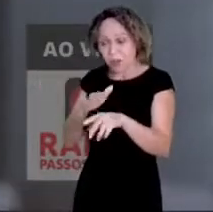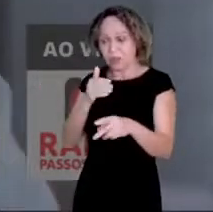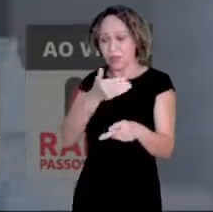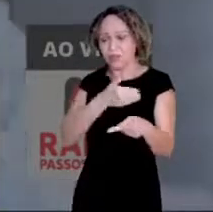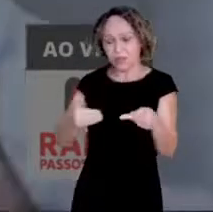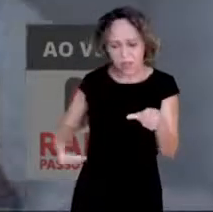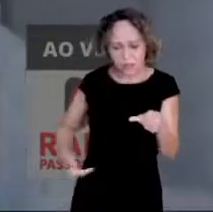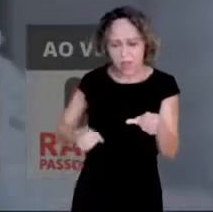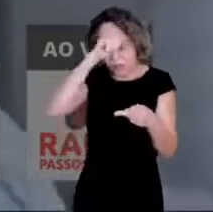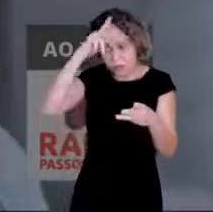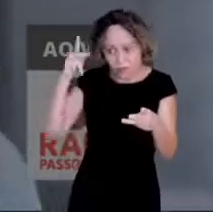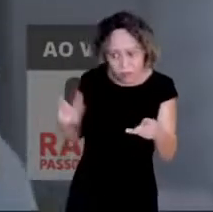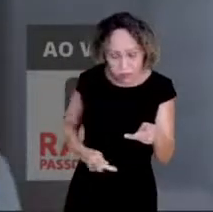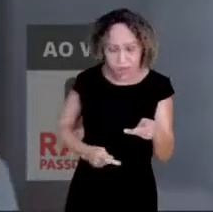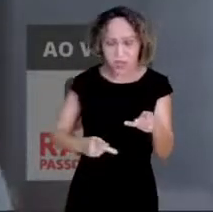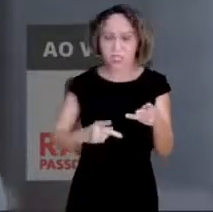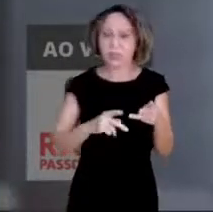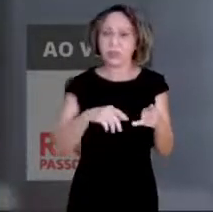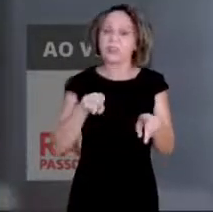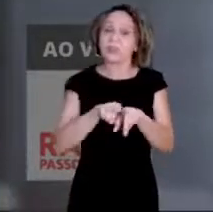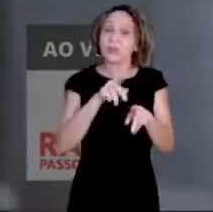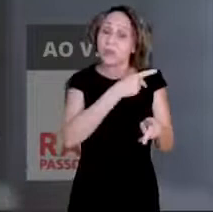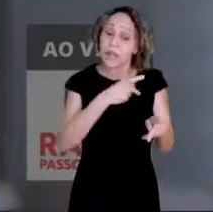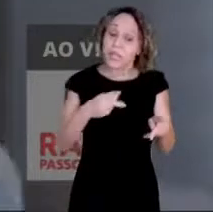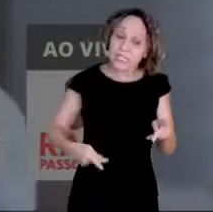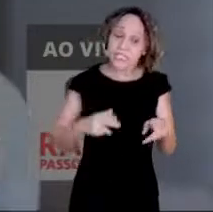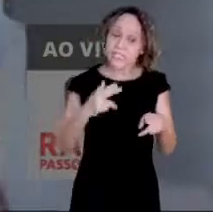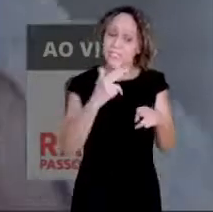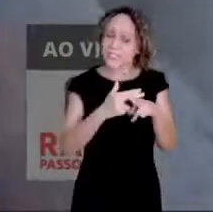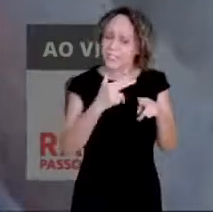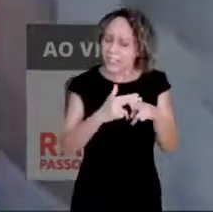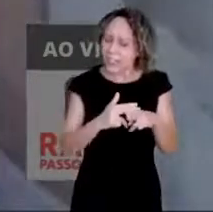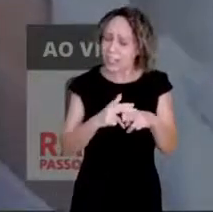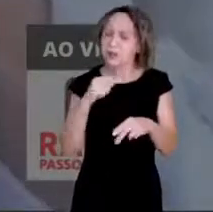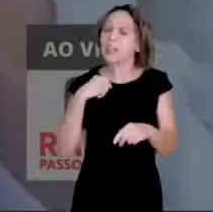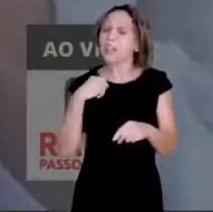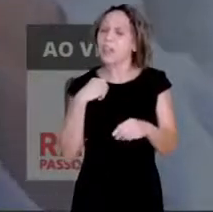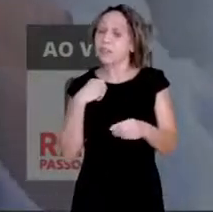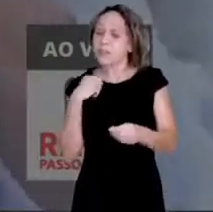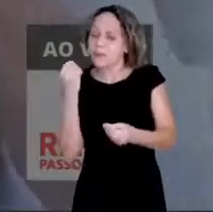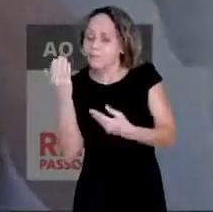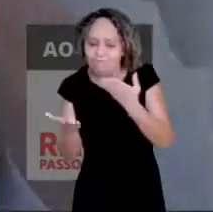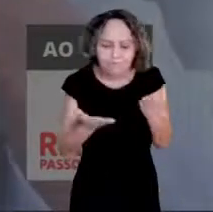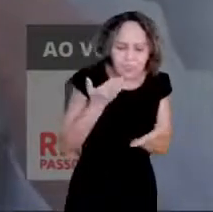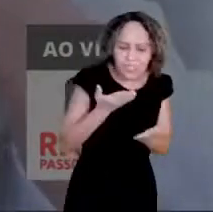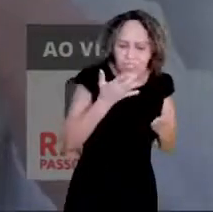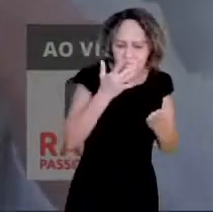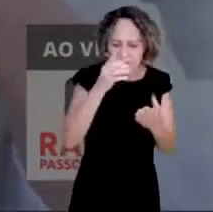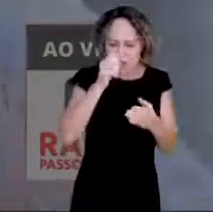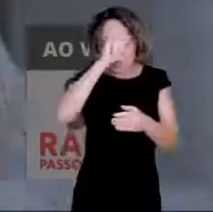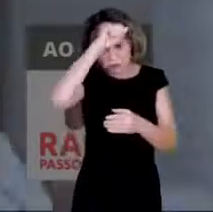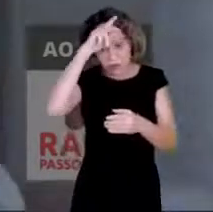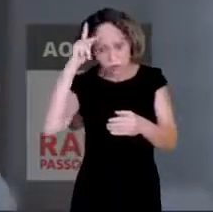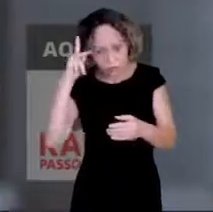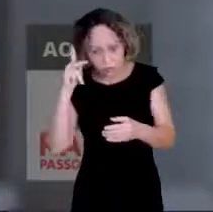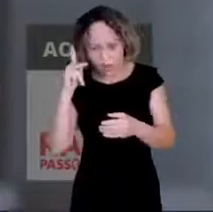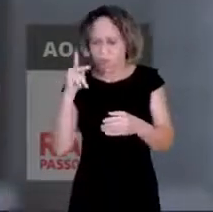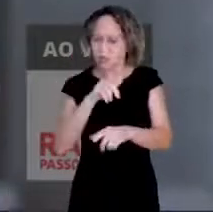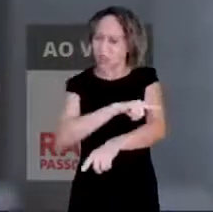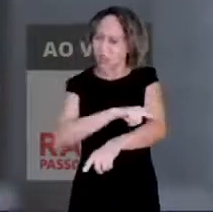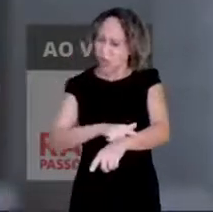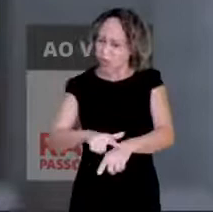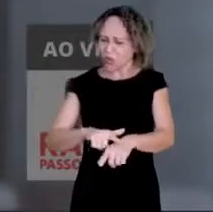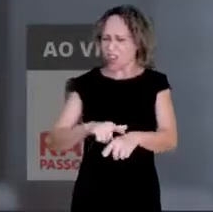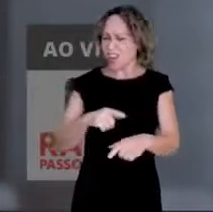É assim que pode funcionar. Eu lembro de uma cidade em Minas Gerais, eu não sei se eu vou citar a cidade correta agora, não sei se era Divinópolis.